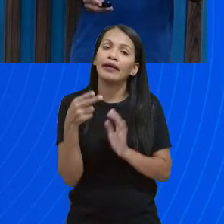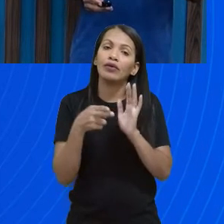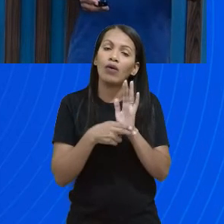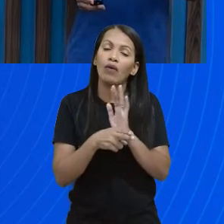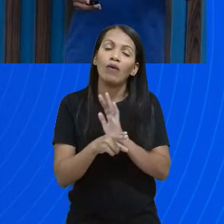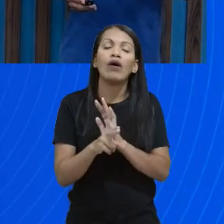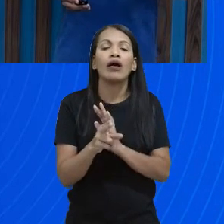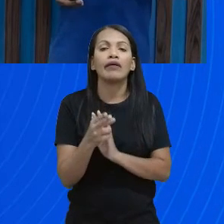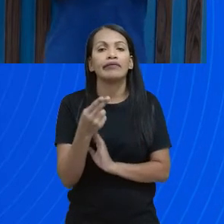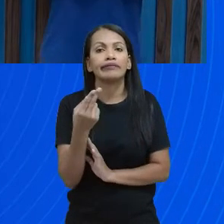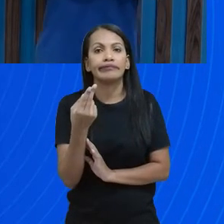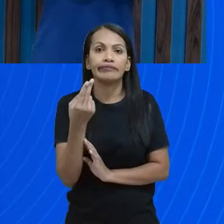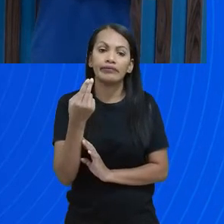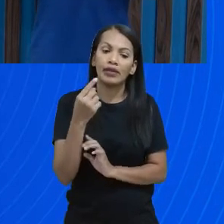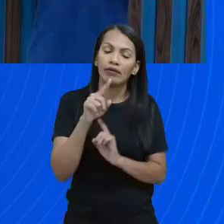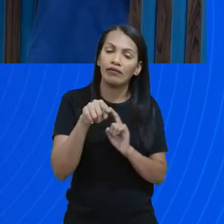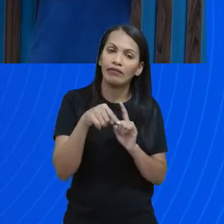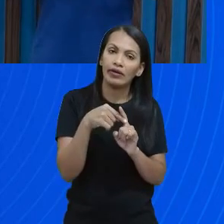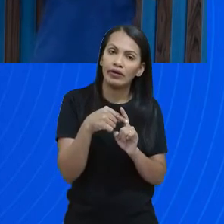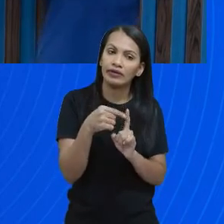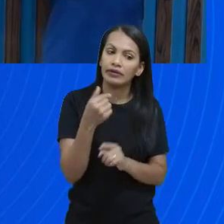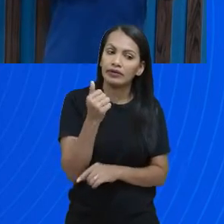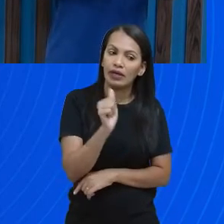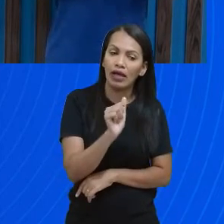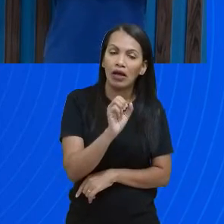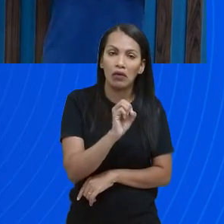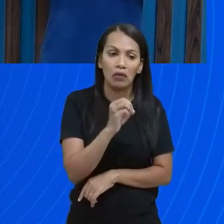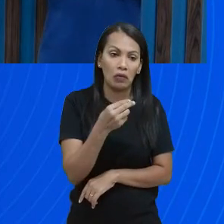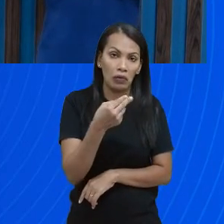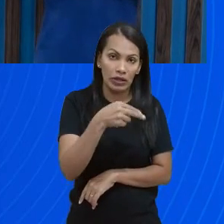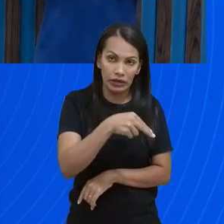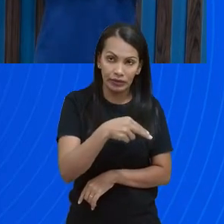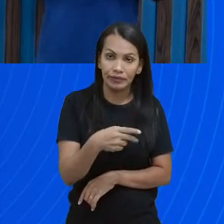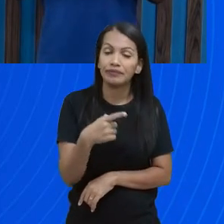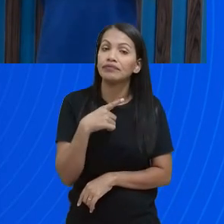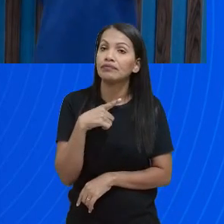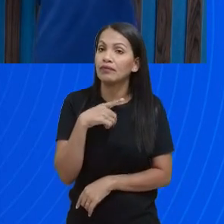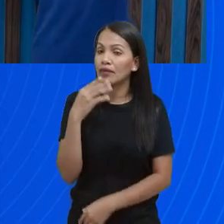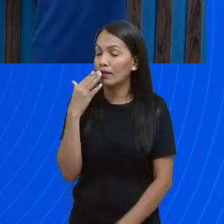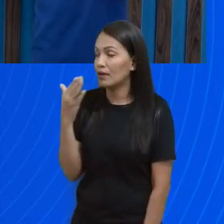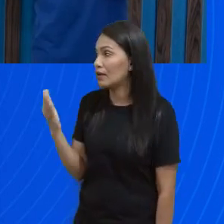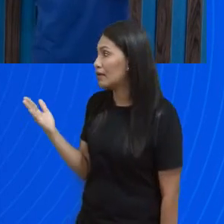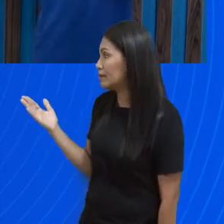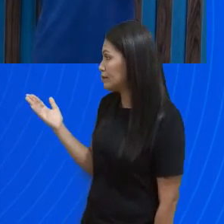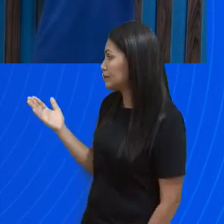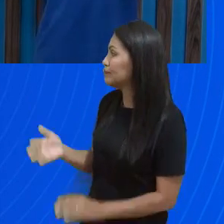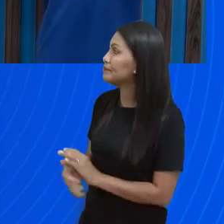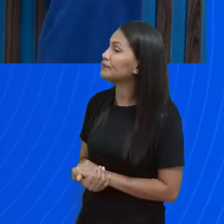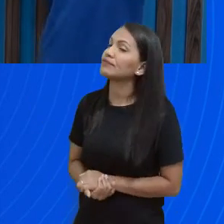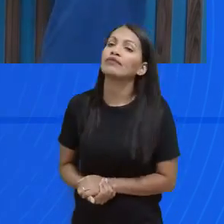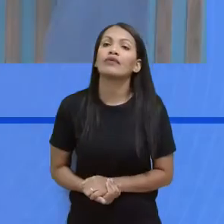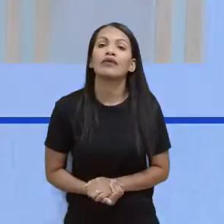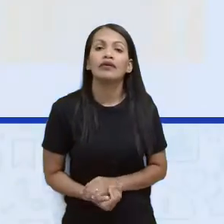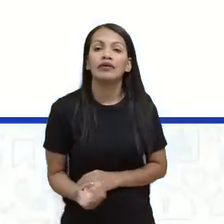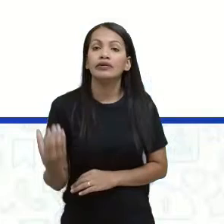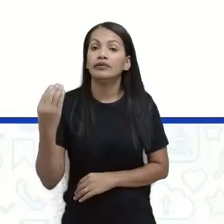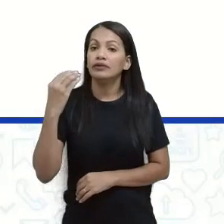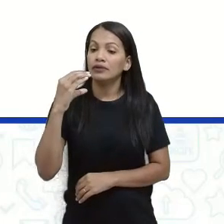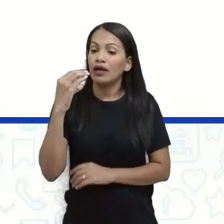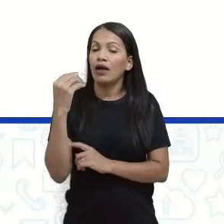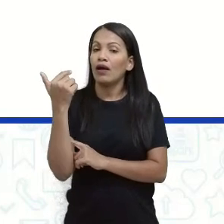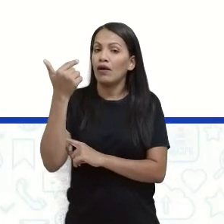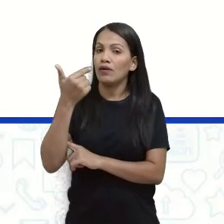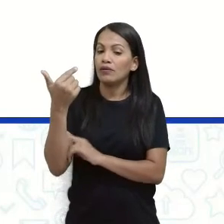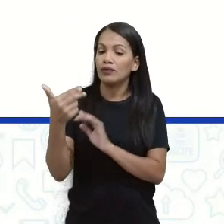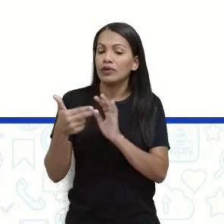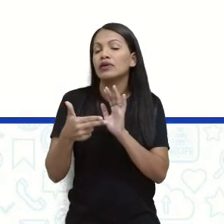N, tá bom? Também a gente pode ter a outra projeção, que é do outro lado, que é C ao quadrado